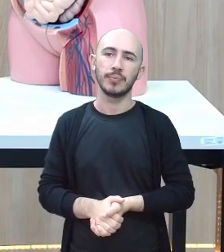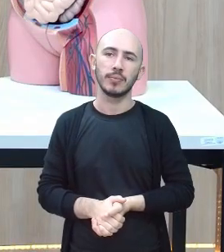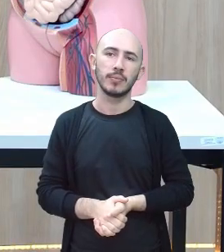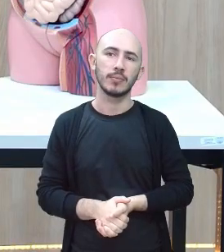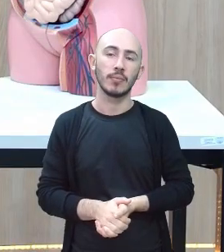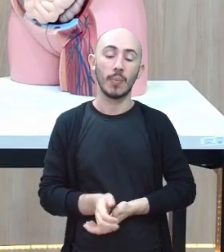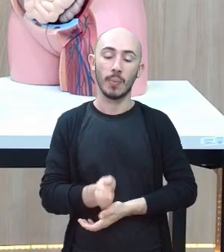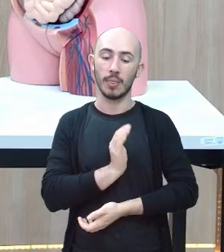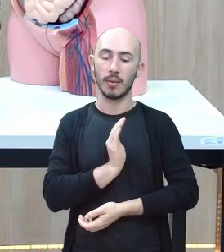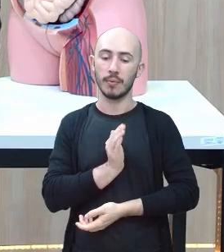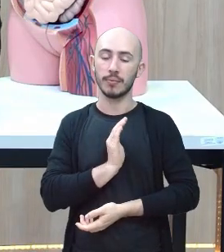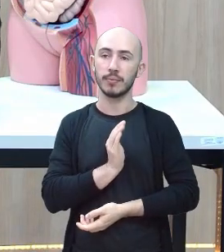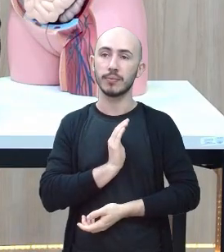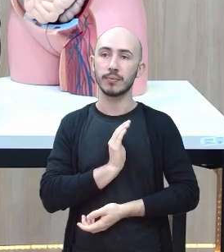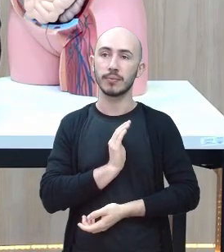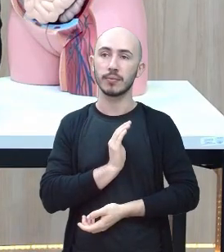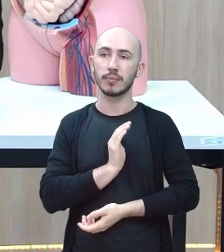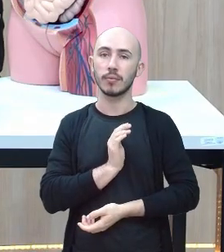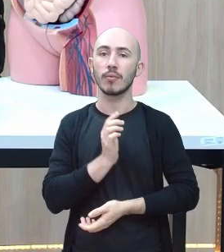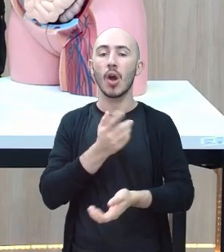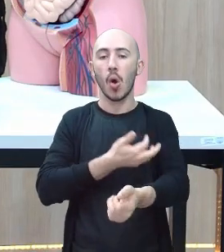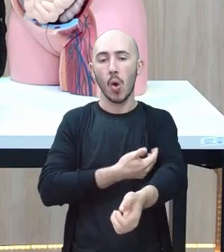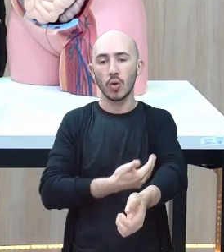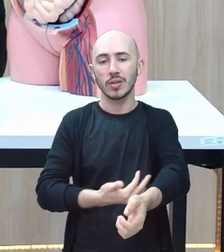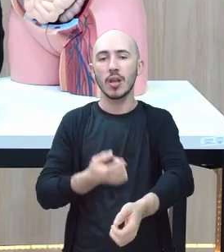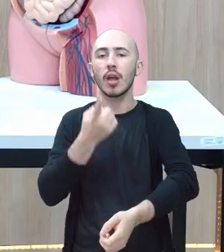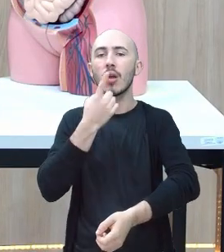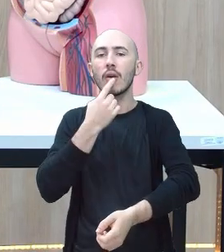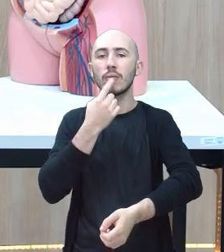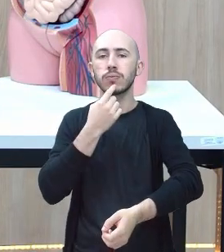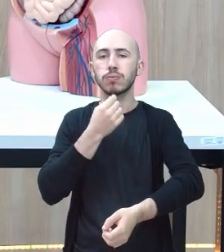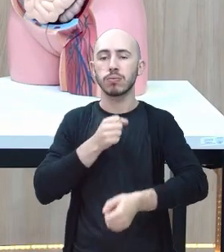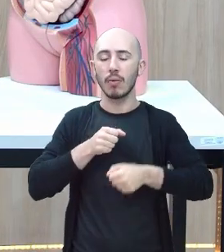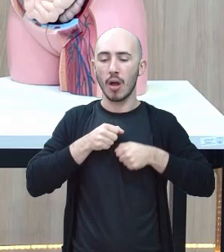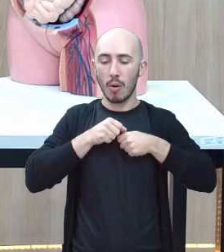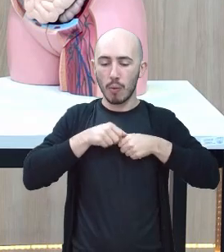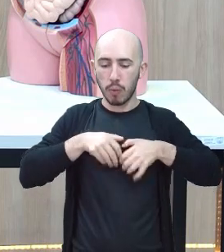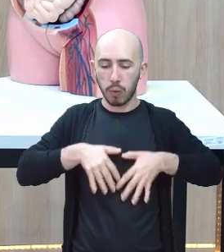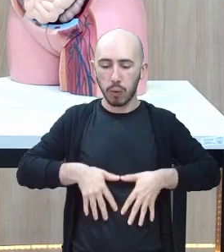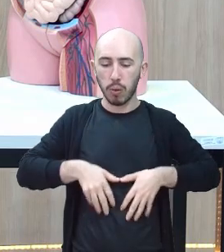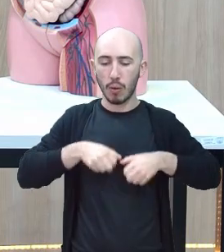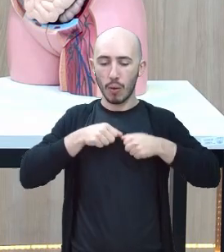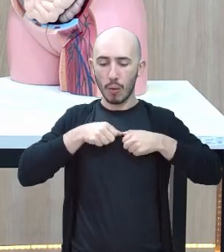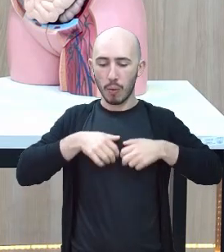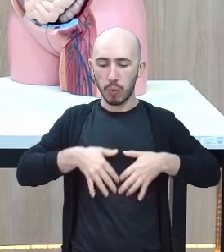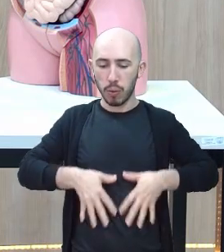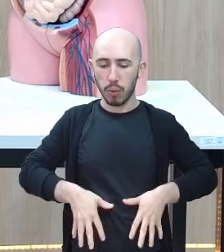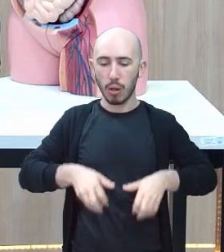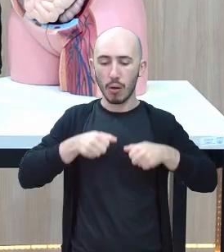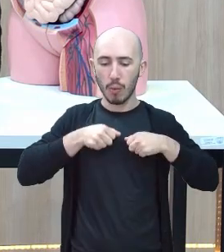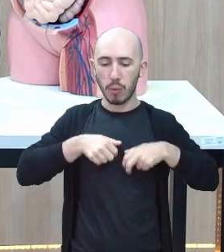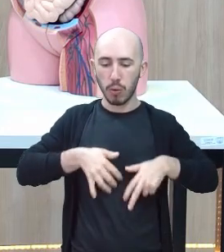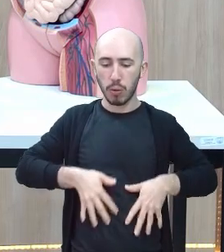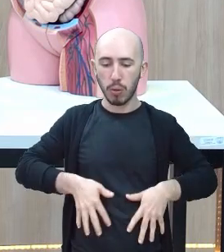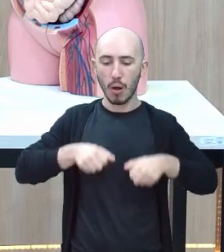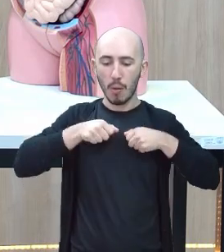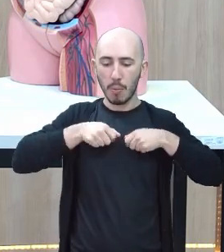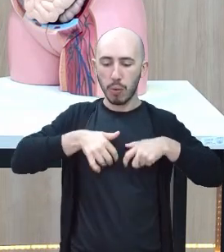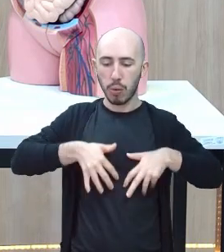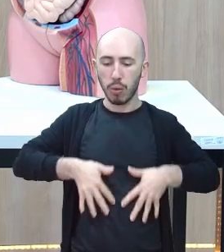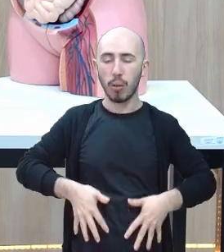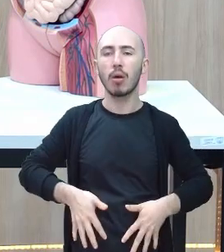O coração, ele bombeia o sangue. Os pulmões fazem as trocas gasosas, né, oxigênio e